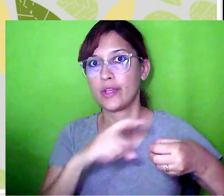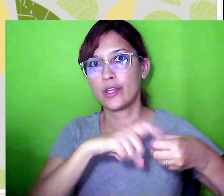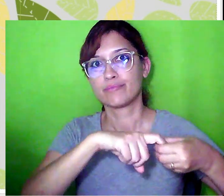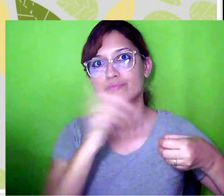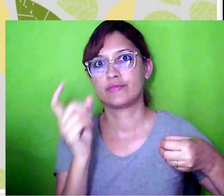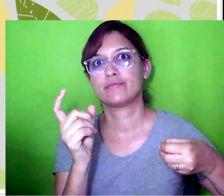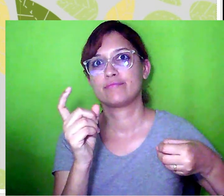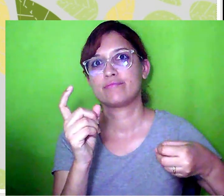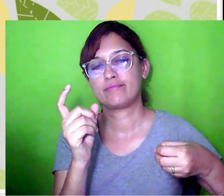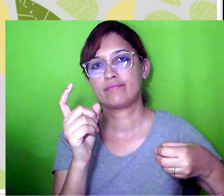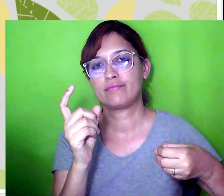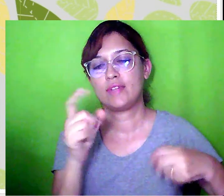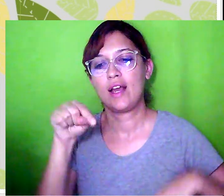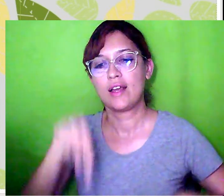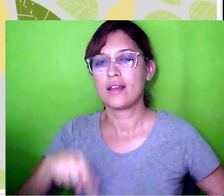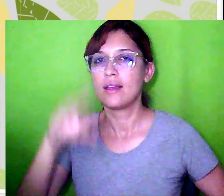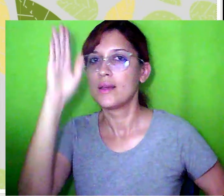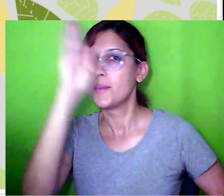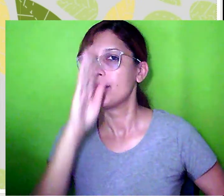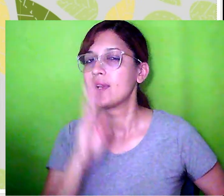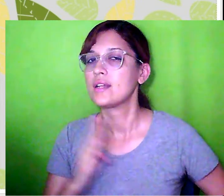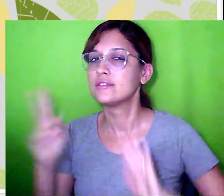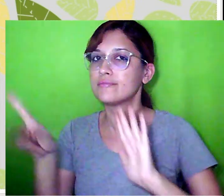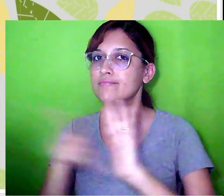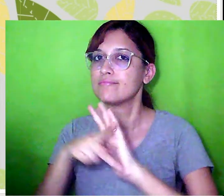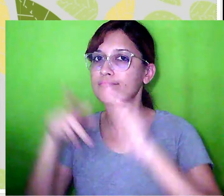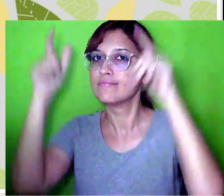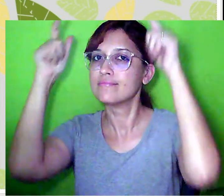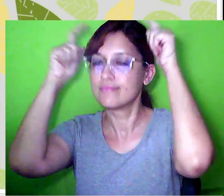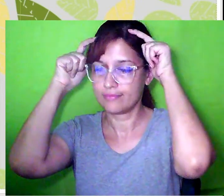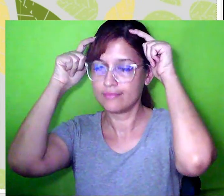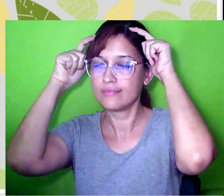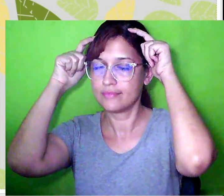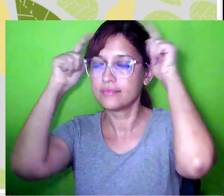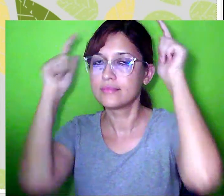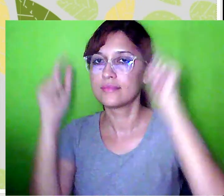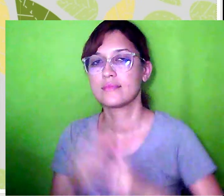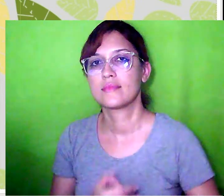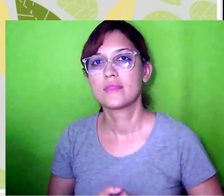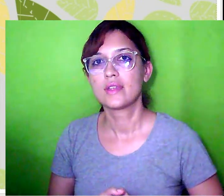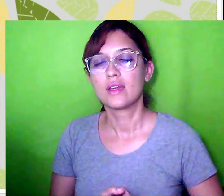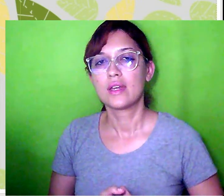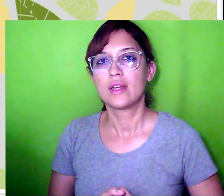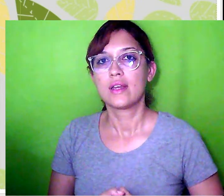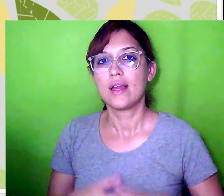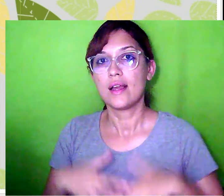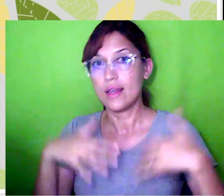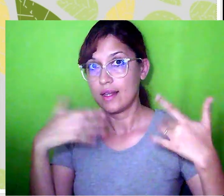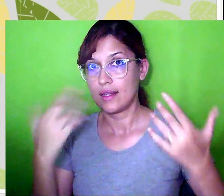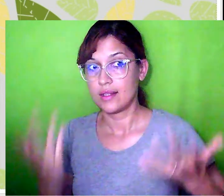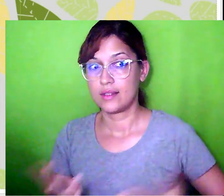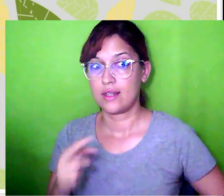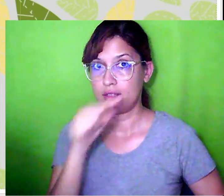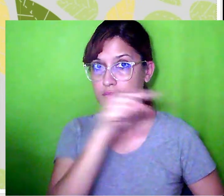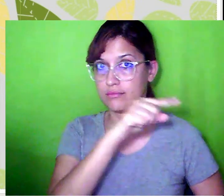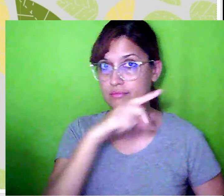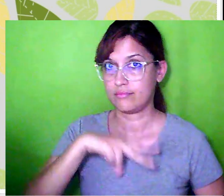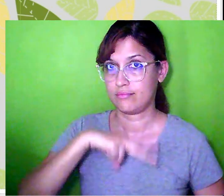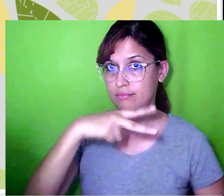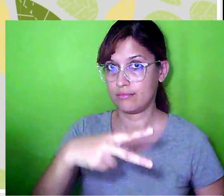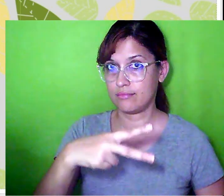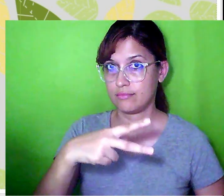E o Brasil queria a independência de Portugal, que aqui se tornasse uma monarquia.